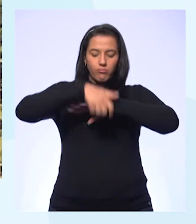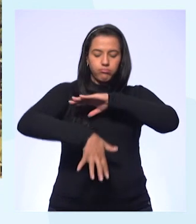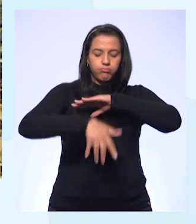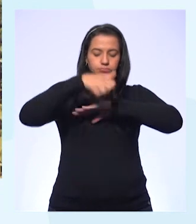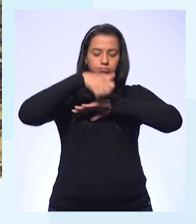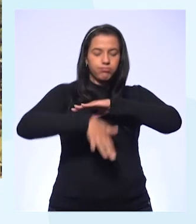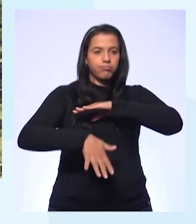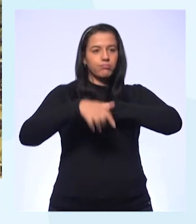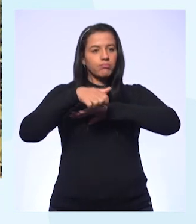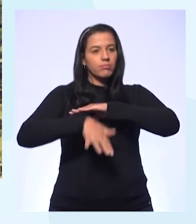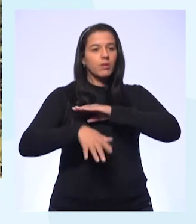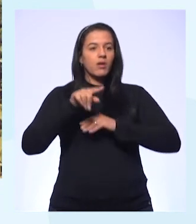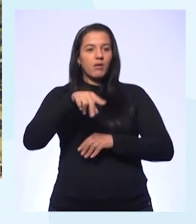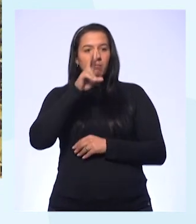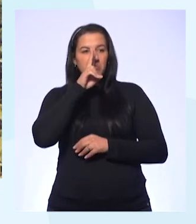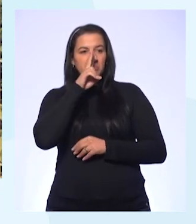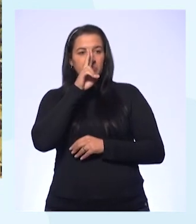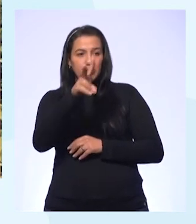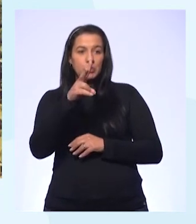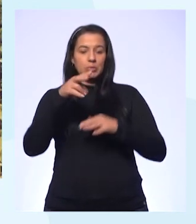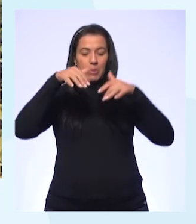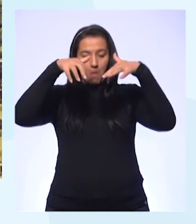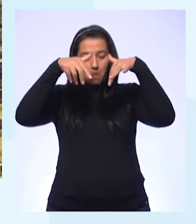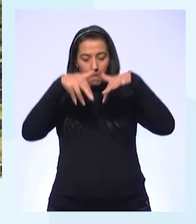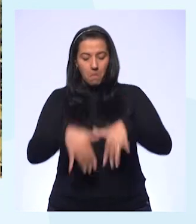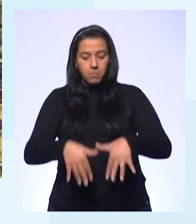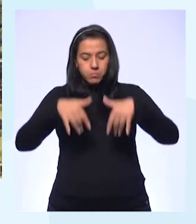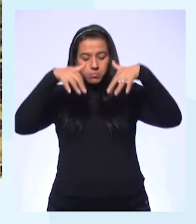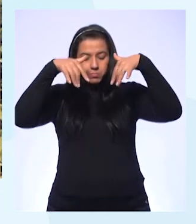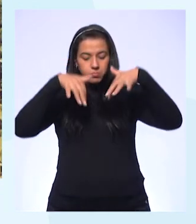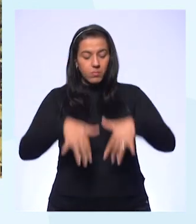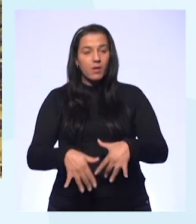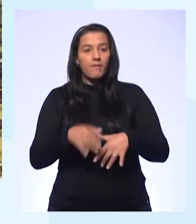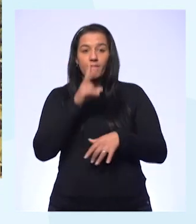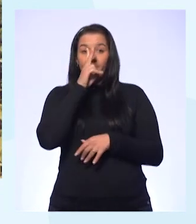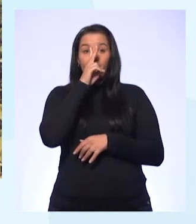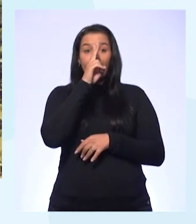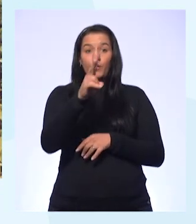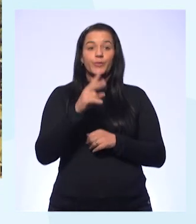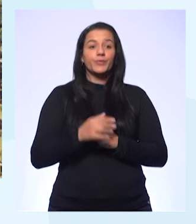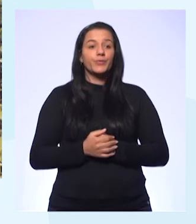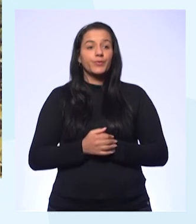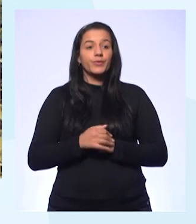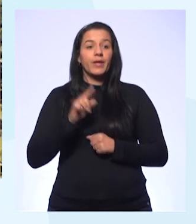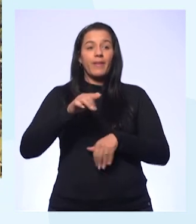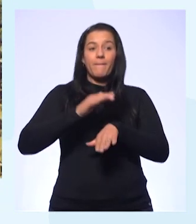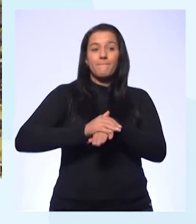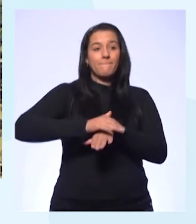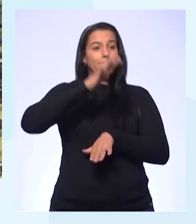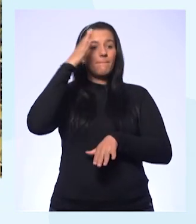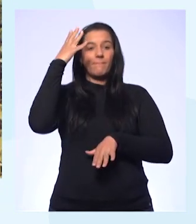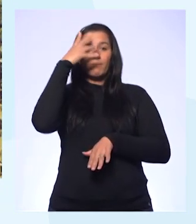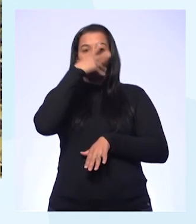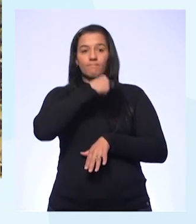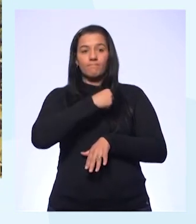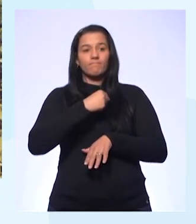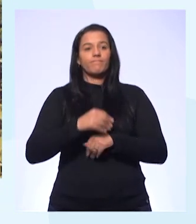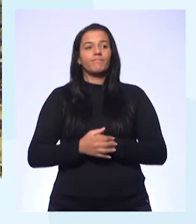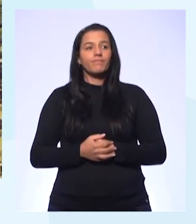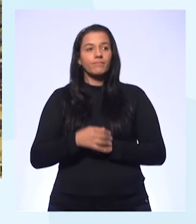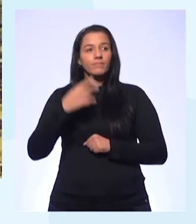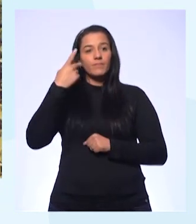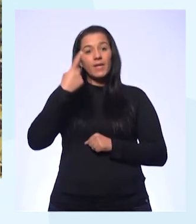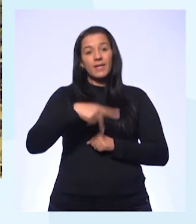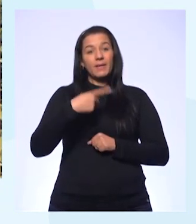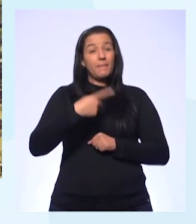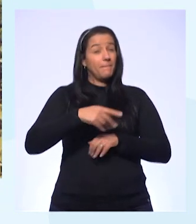cai da catarata. Né, essas quedas aí, elas são, né, quedas mais espetaculares do que eram as quedas aqui da